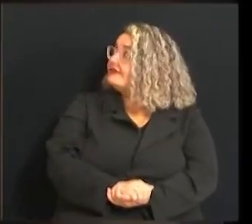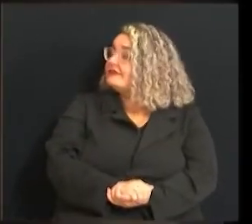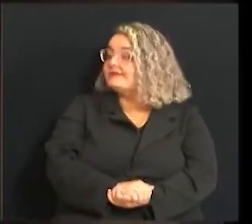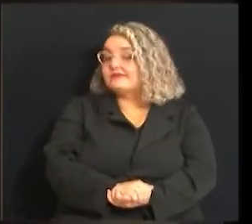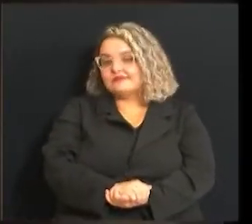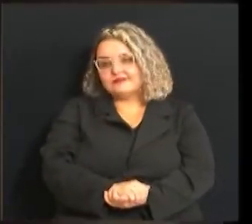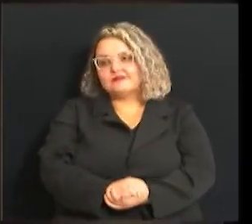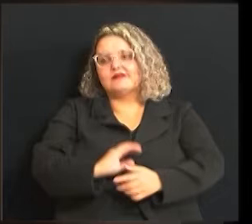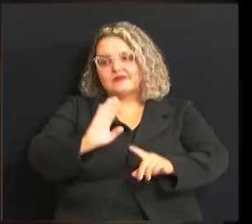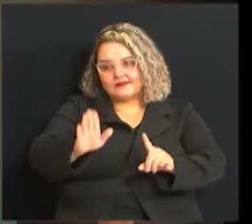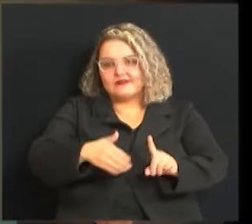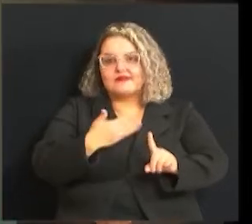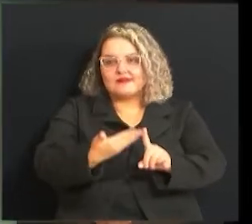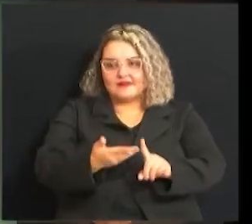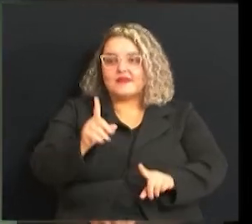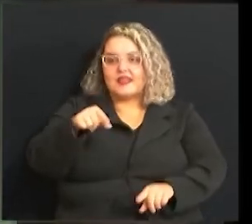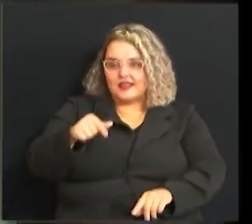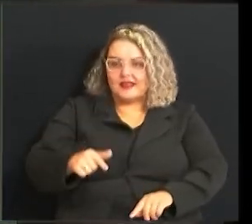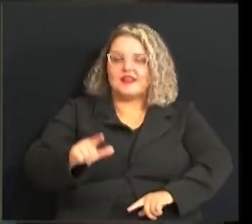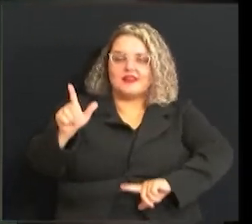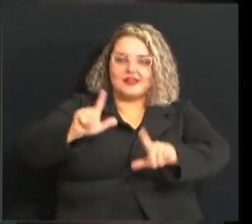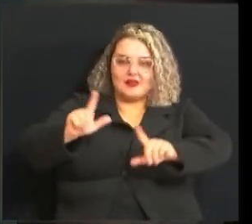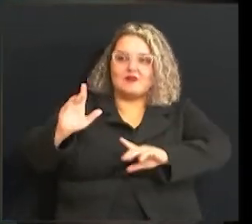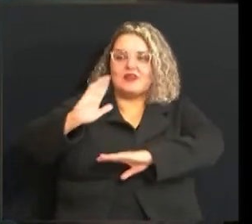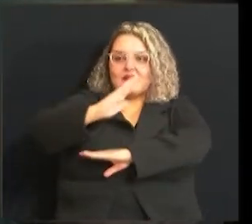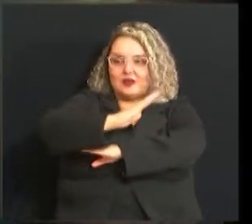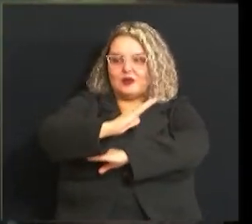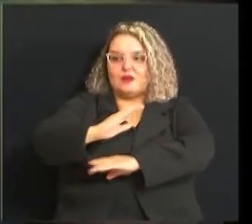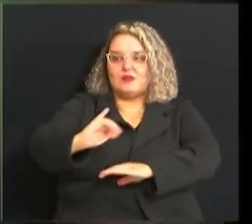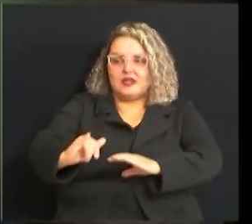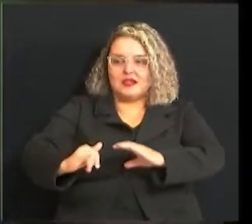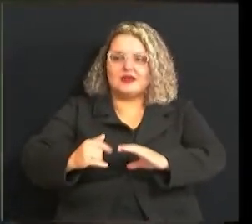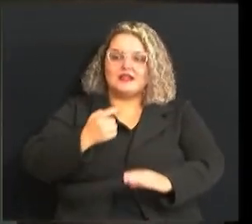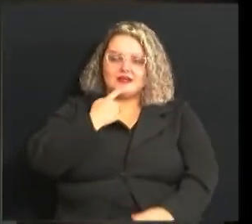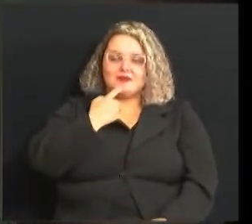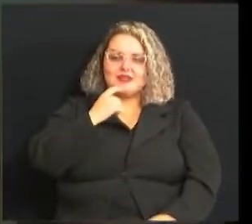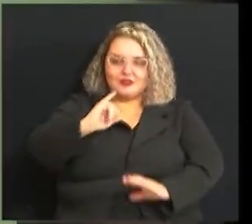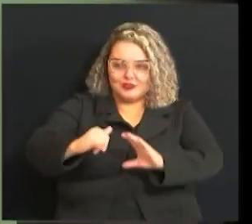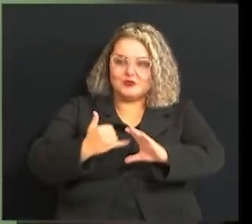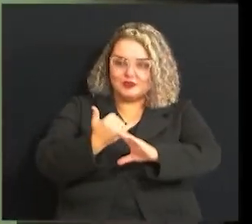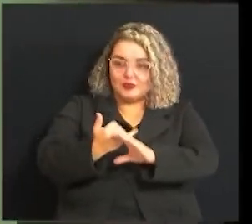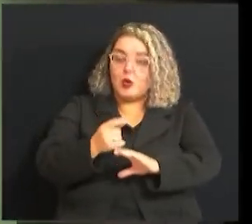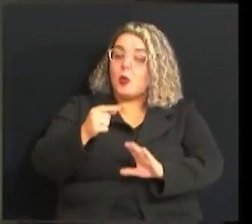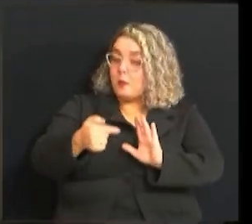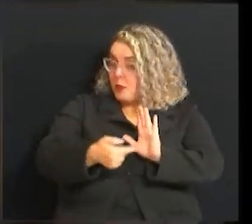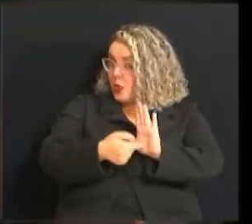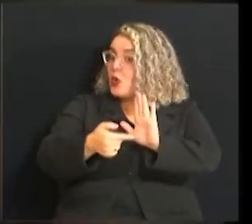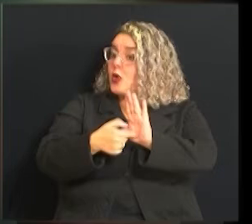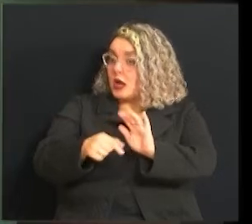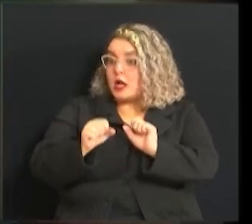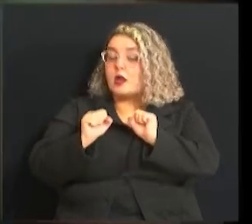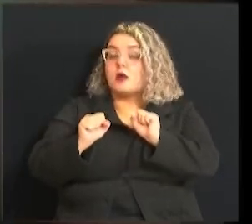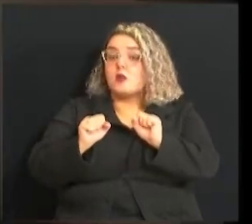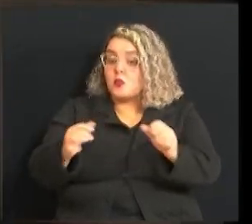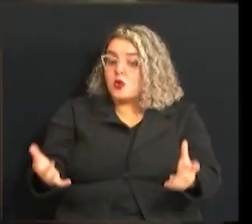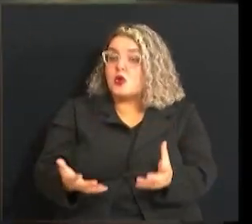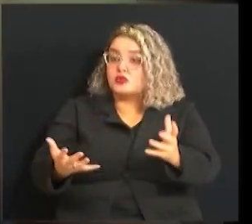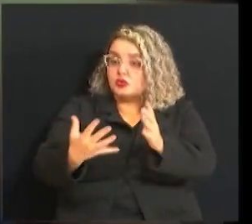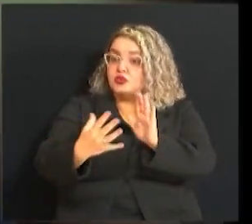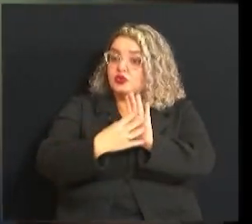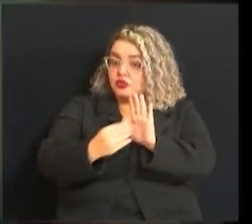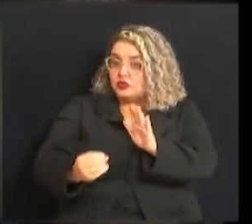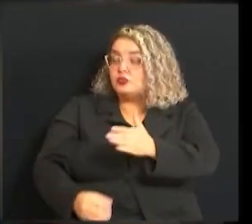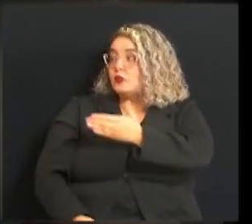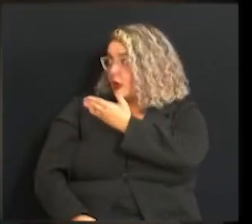A homenagem completa, que está no canal da TV Câmara Campinas no YouTube, mostra que esse modal pode ainda contribuir